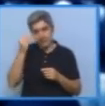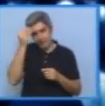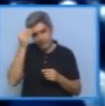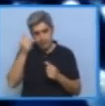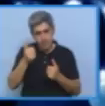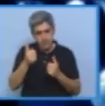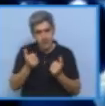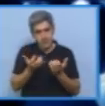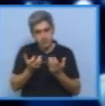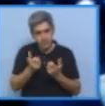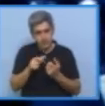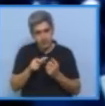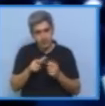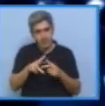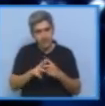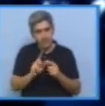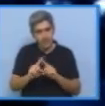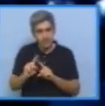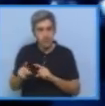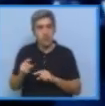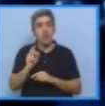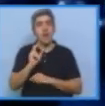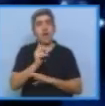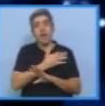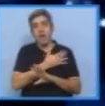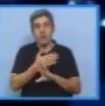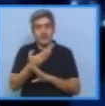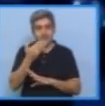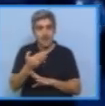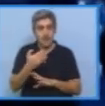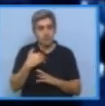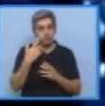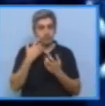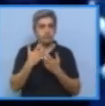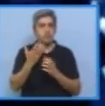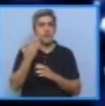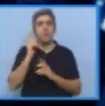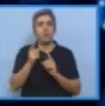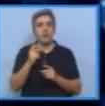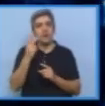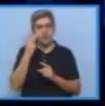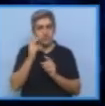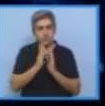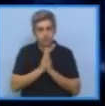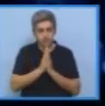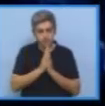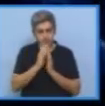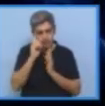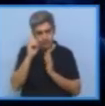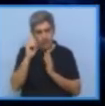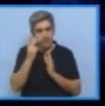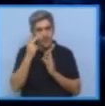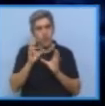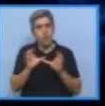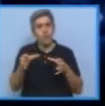essas ferramentas. Não é? Mas em 7 anos, as ferramentas que eu destaco, em primeiro lugar, é a vida de oração, a vida